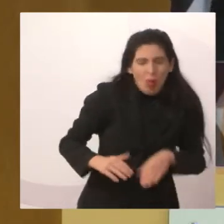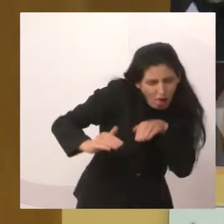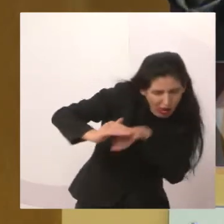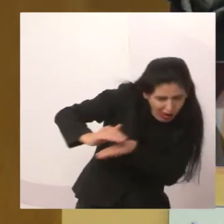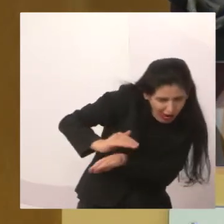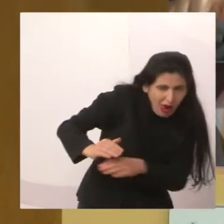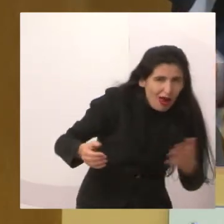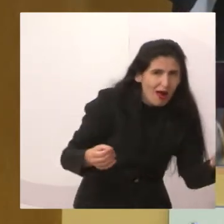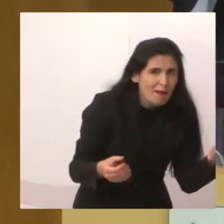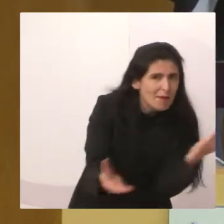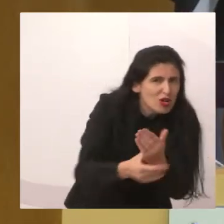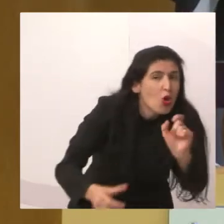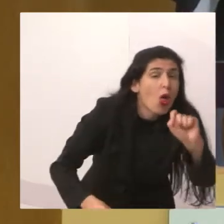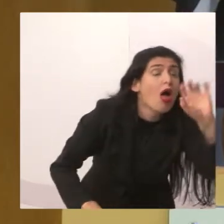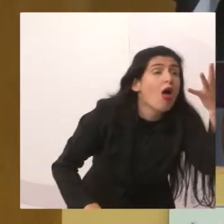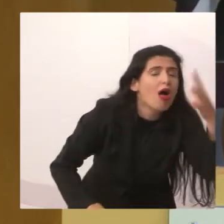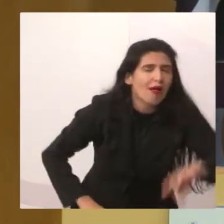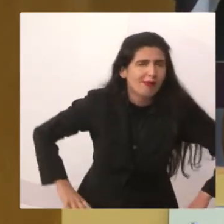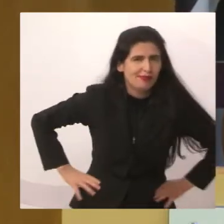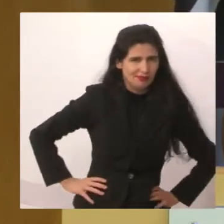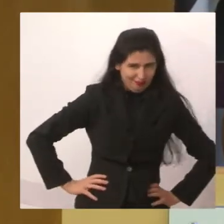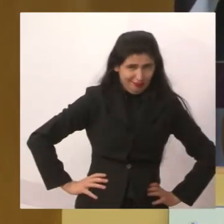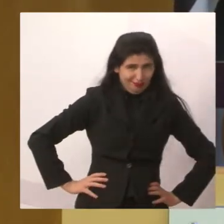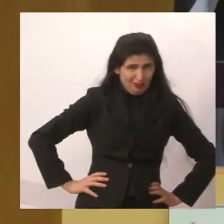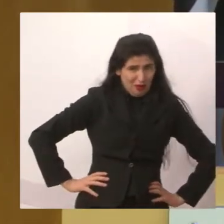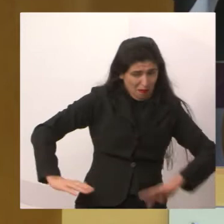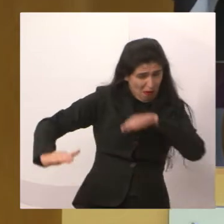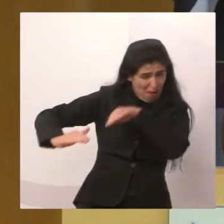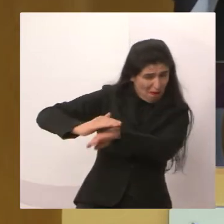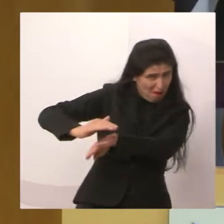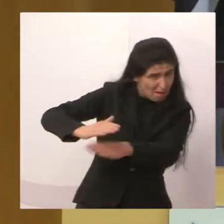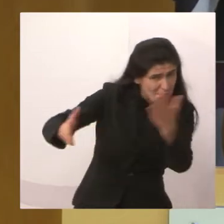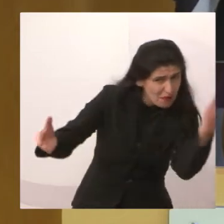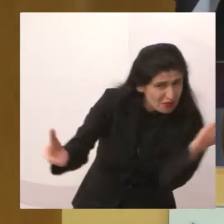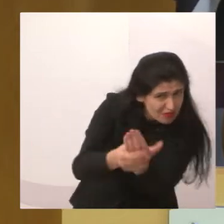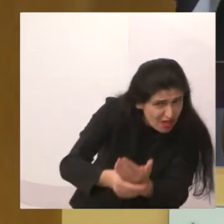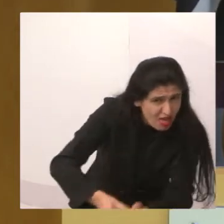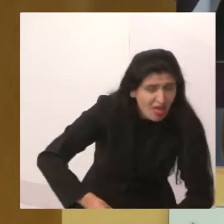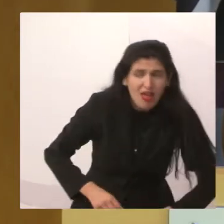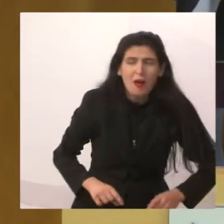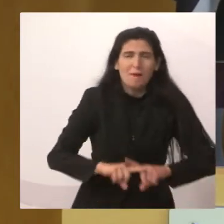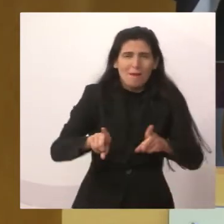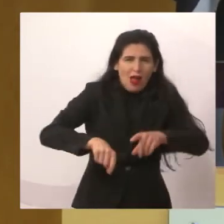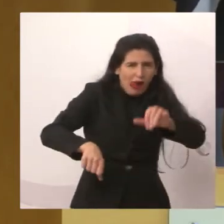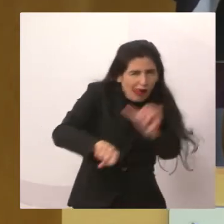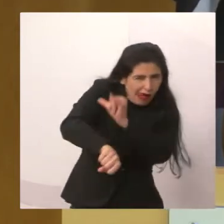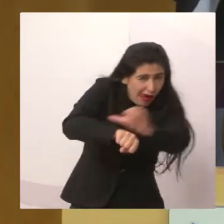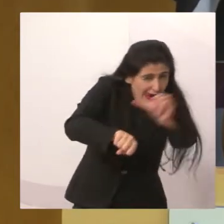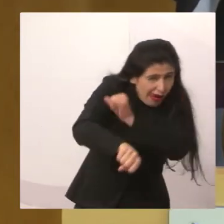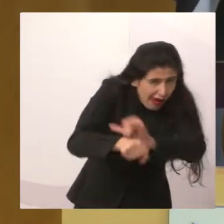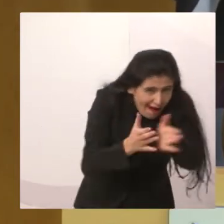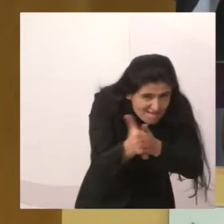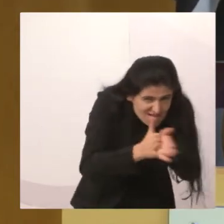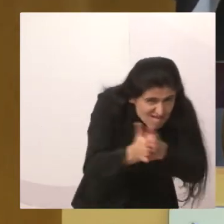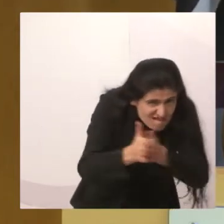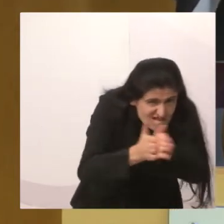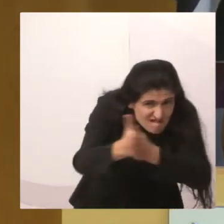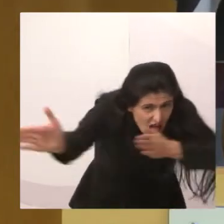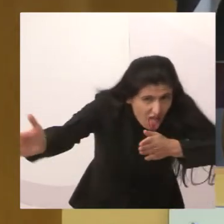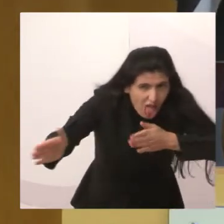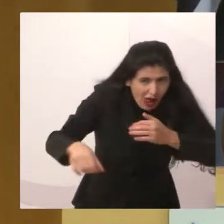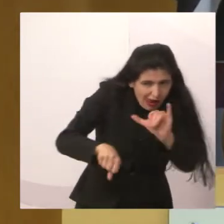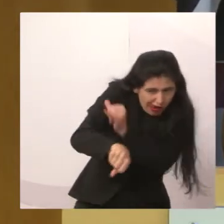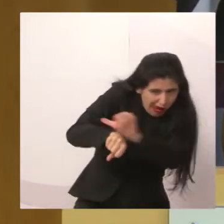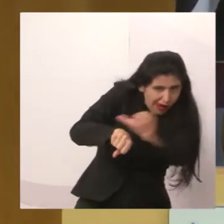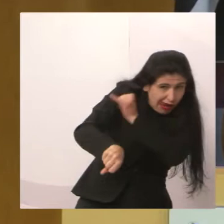que aconteceu. A verdade é que essas contas foram rejeitadas e fizeram uma manobra nessa casa para poder trazer de volta